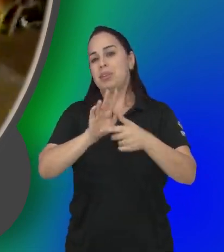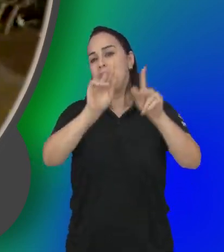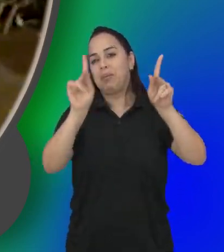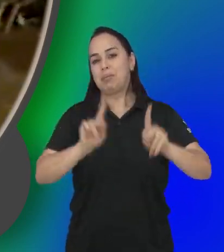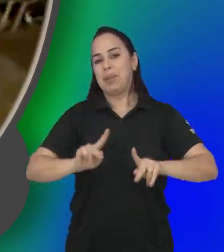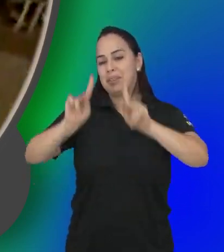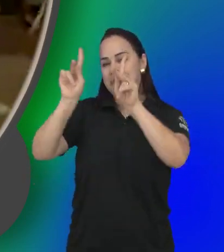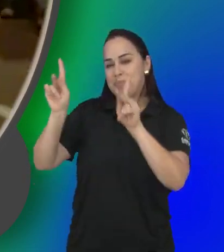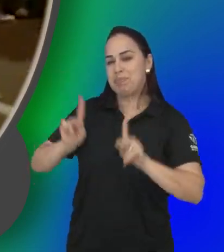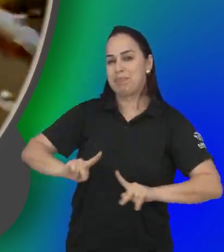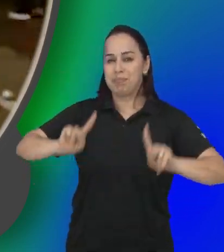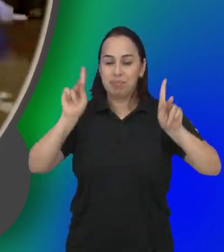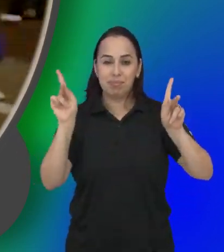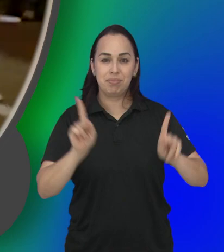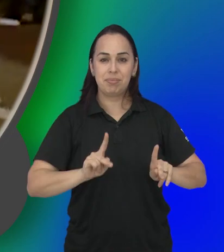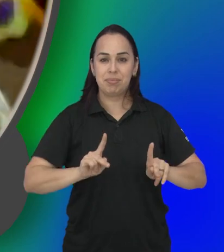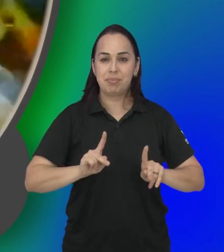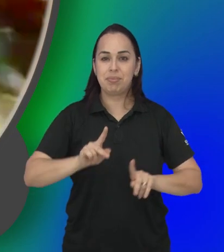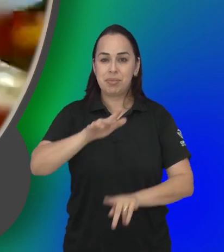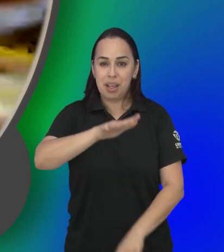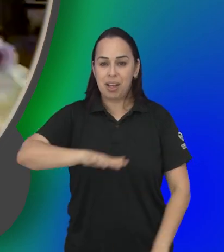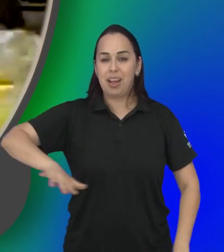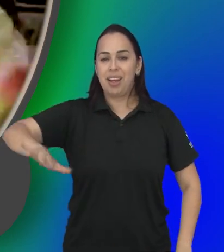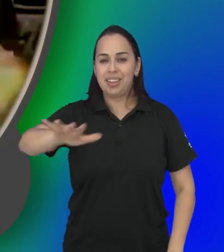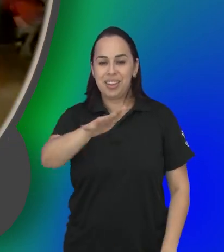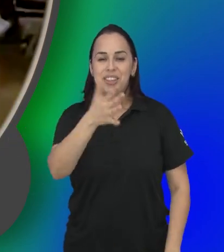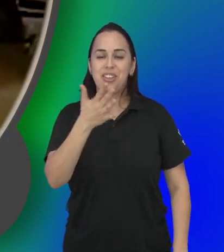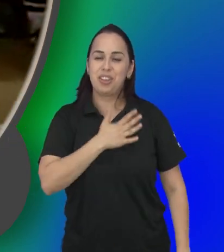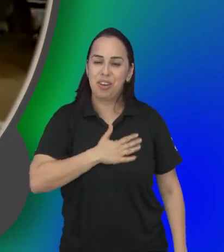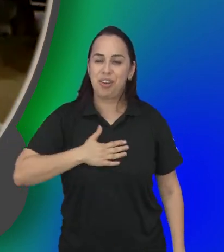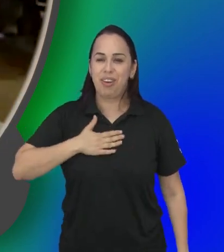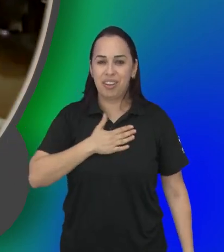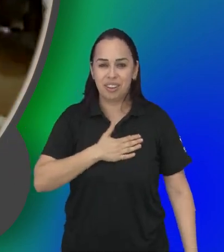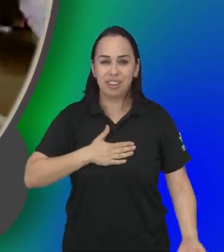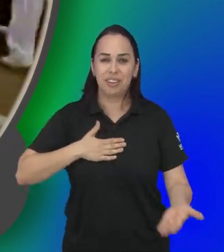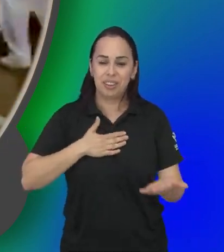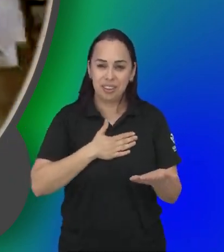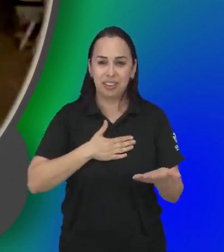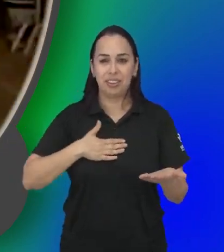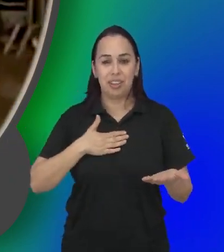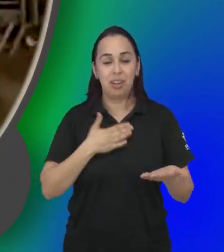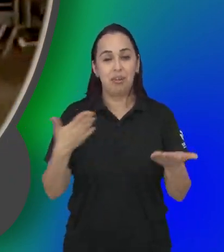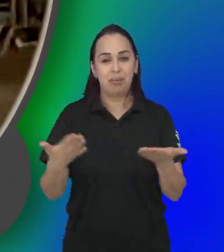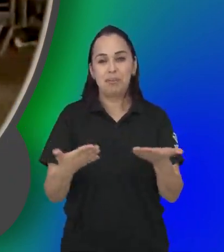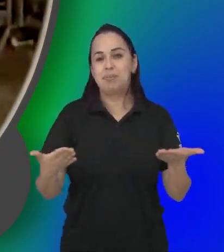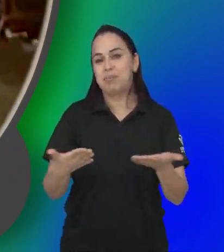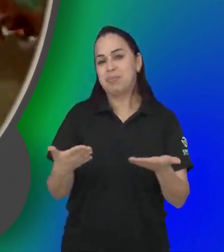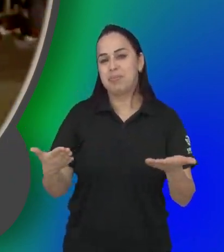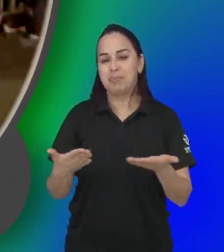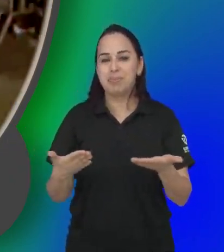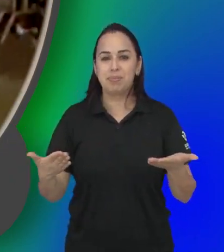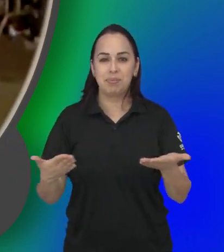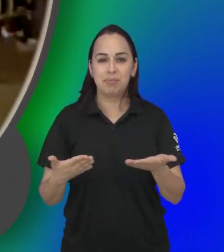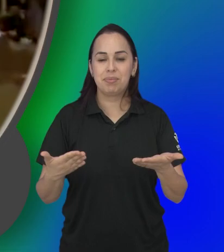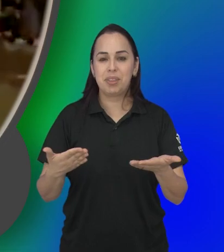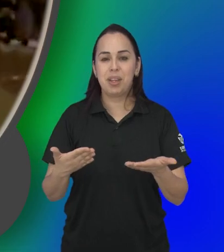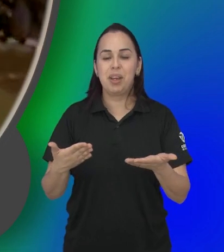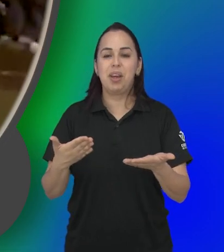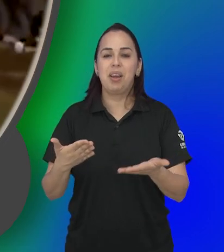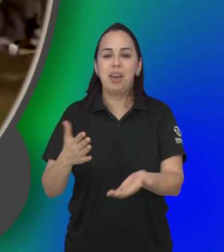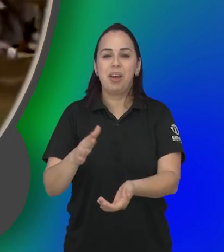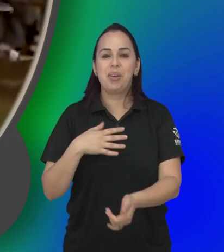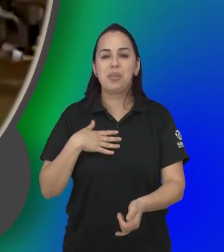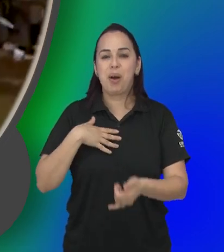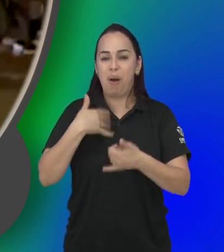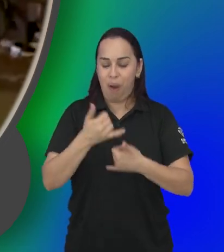certeza que a paz vai rolar no nosso samba. Sei que aqui tem gente bamba e o sol você me traz. Hoje